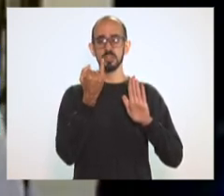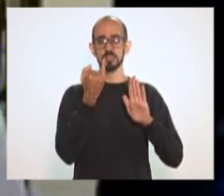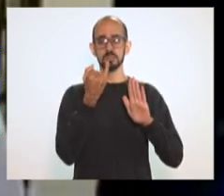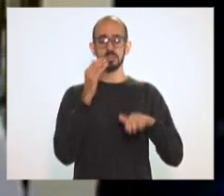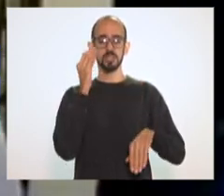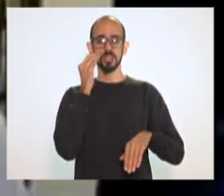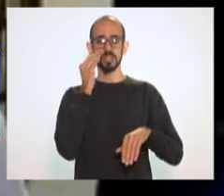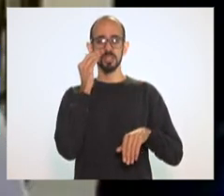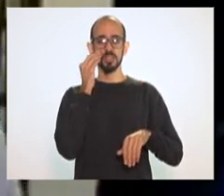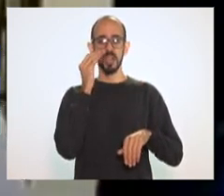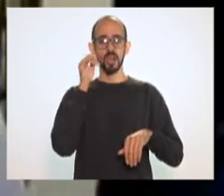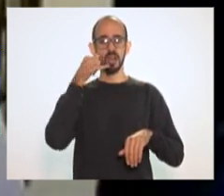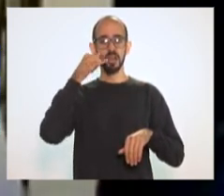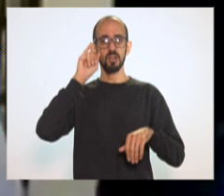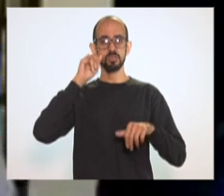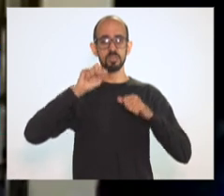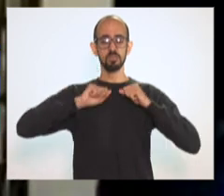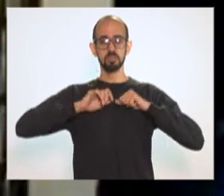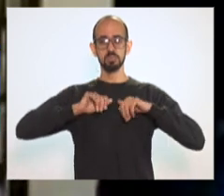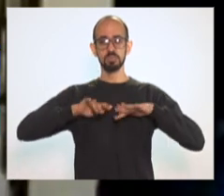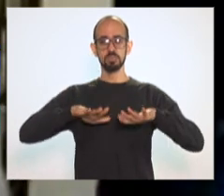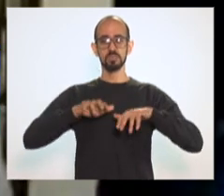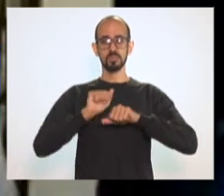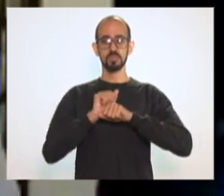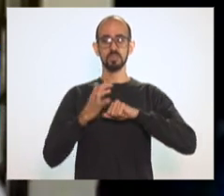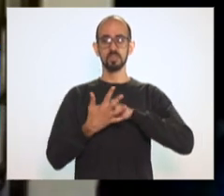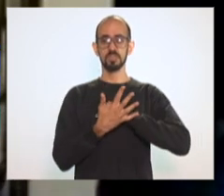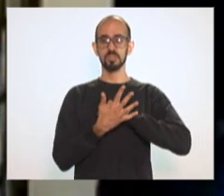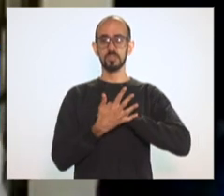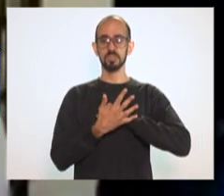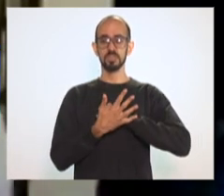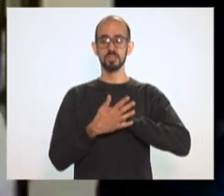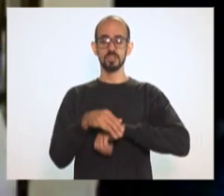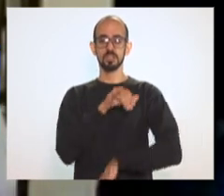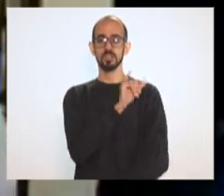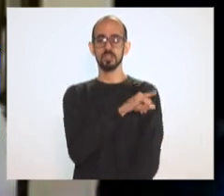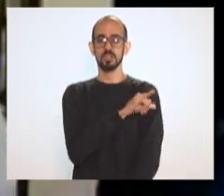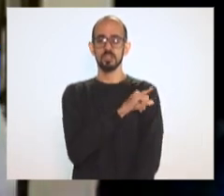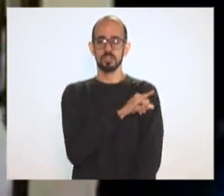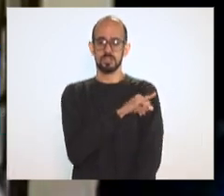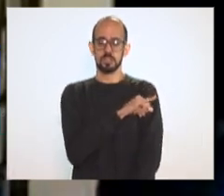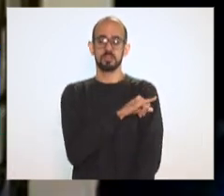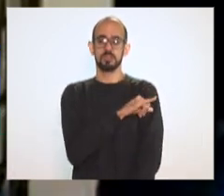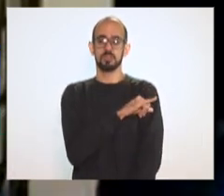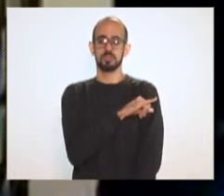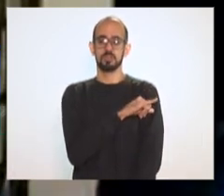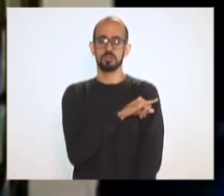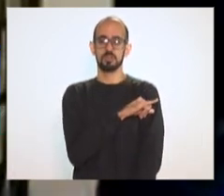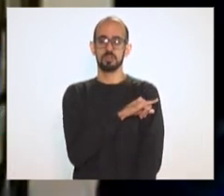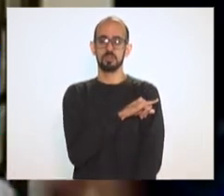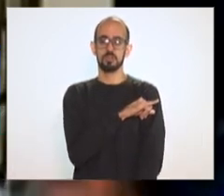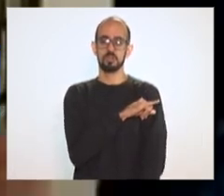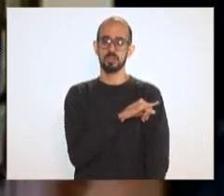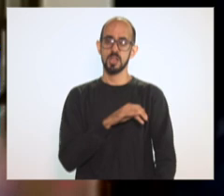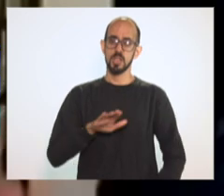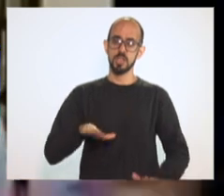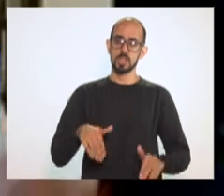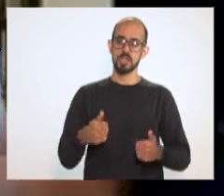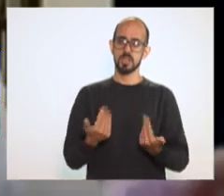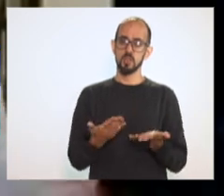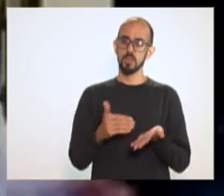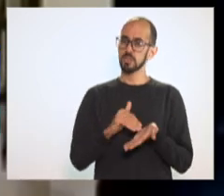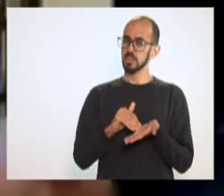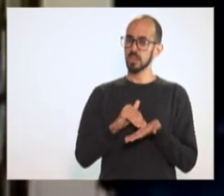impedir o avanço da pandemia no estado do Rio de Janeiro e o estado então a secretaria de